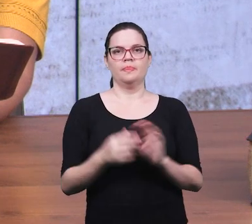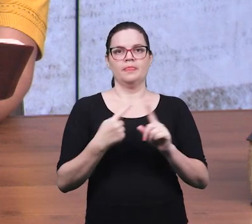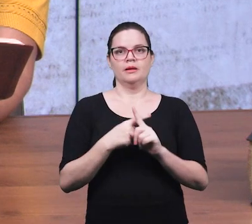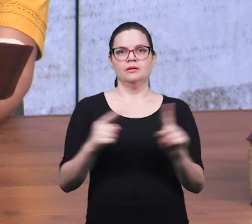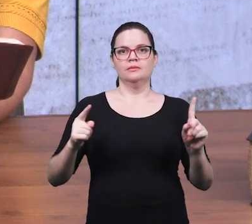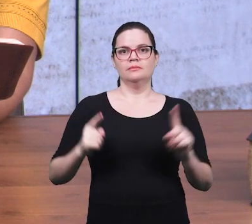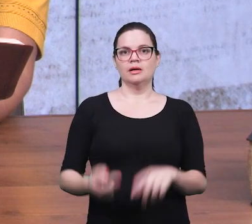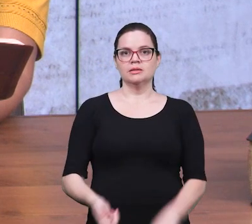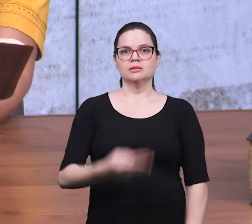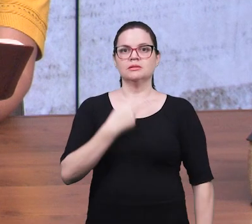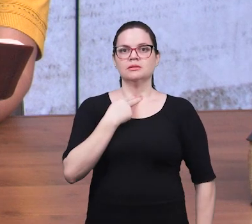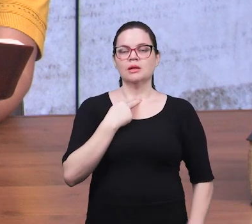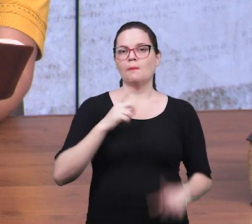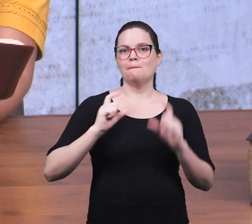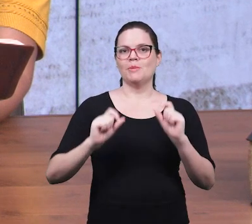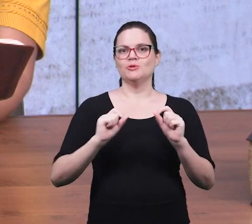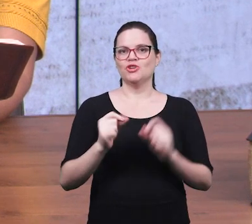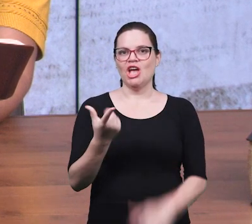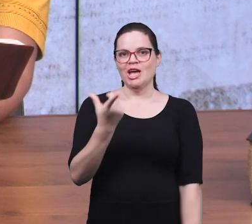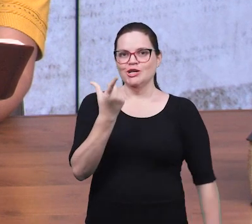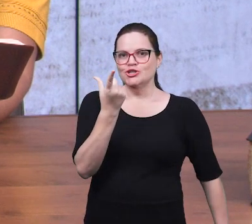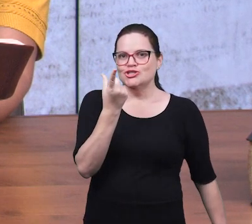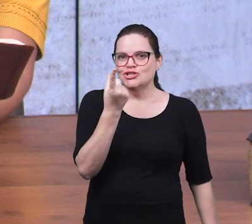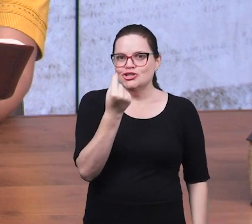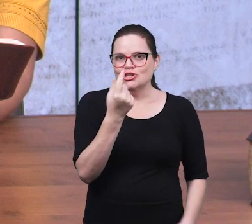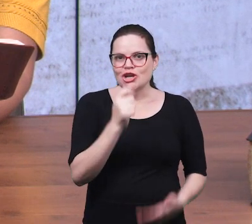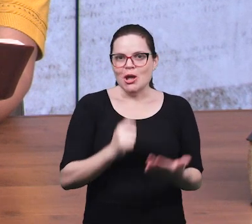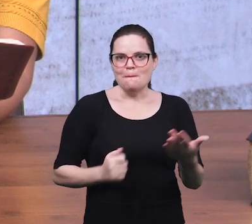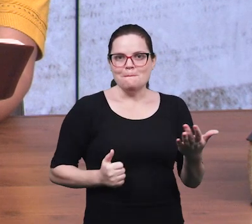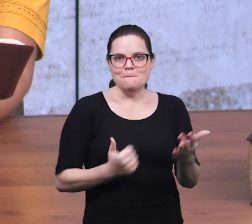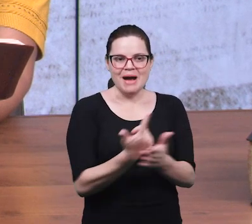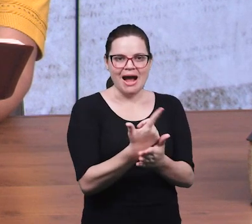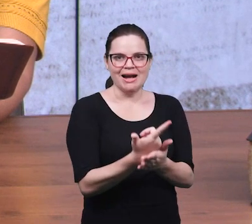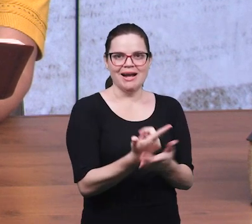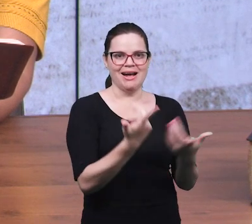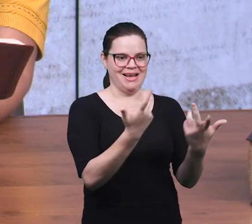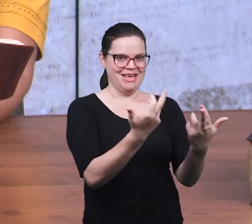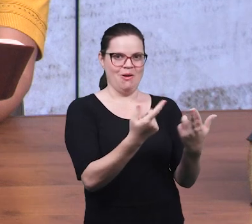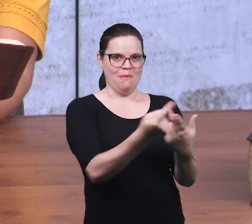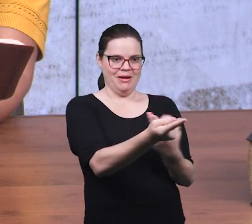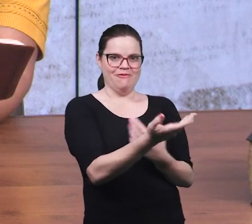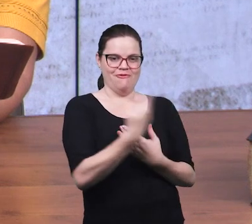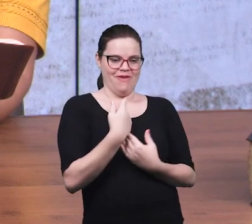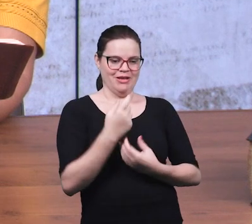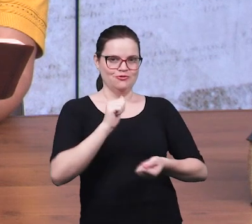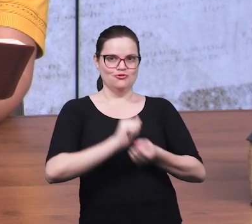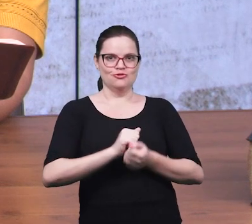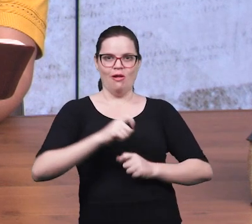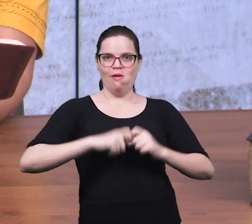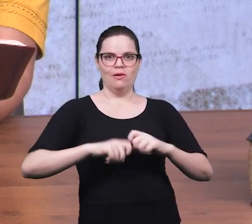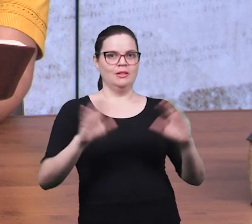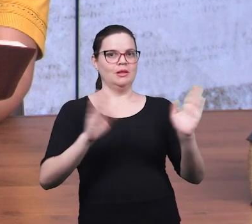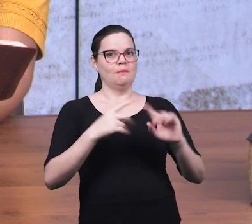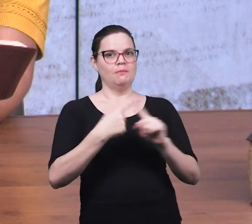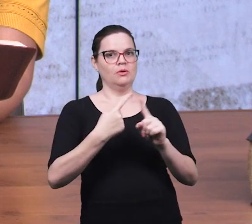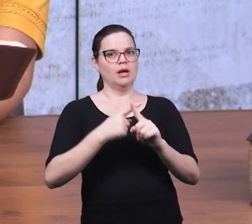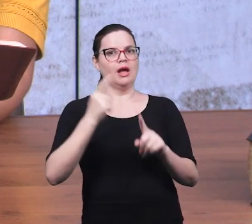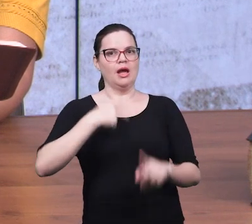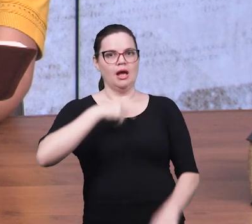nenhuma venderás por dinheiro, nem com ela mercadejarás, pois a tens